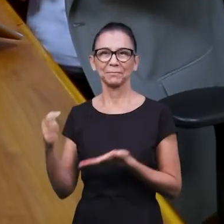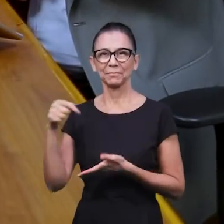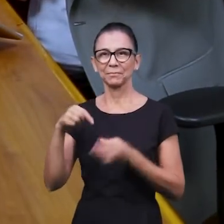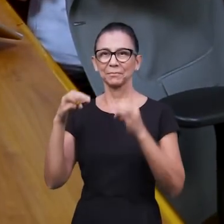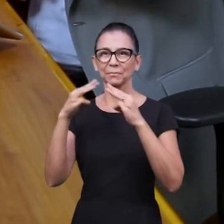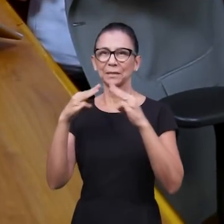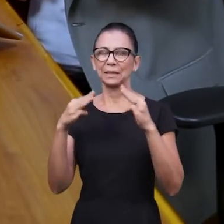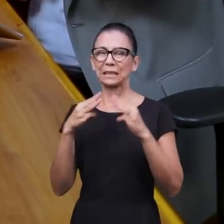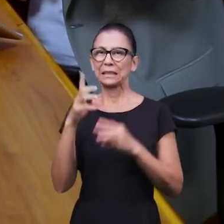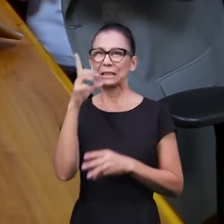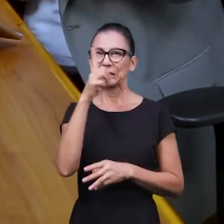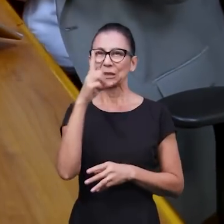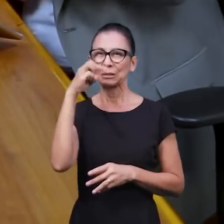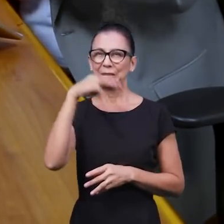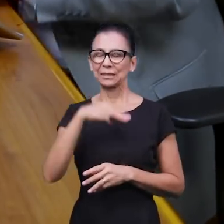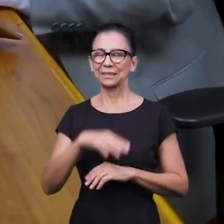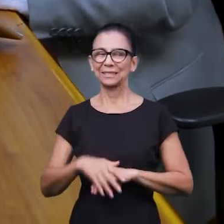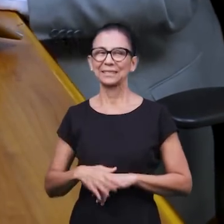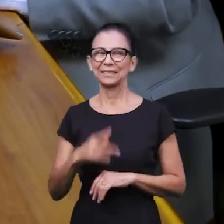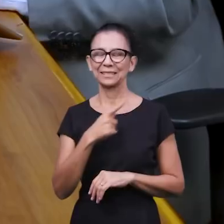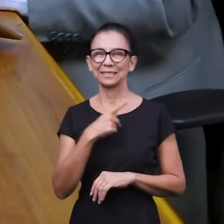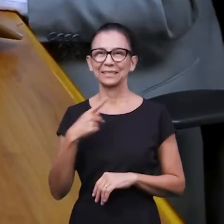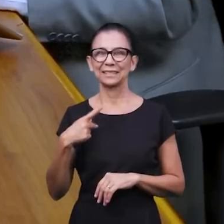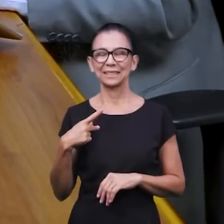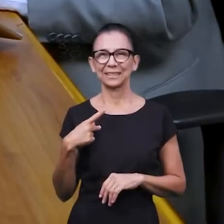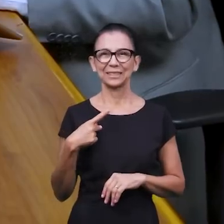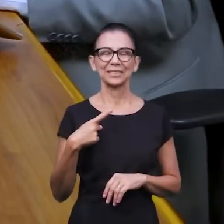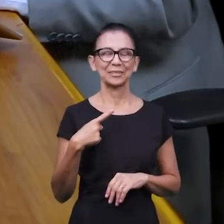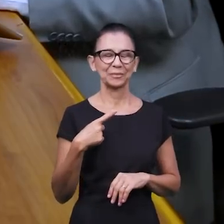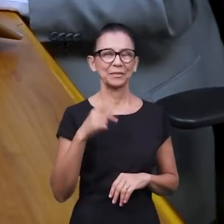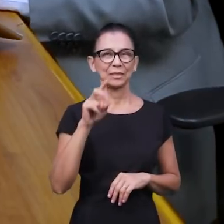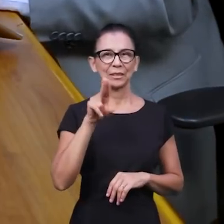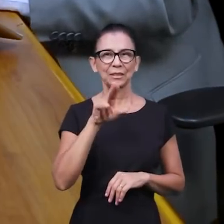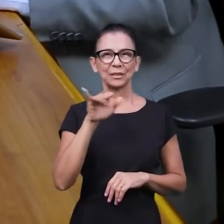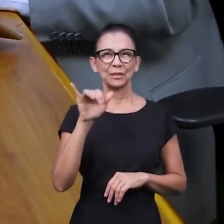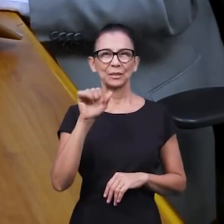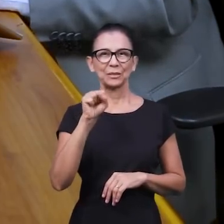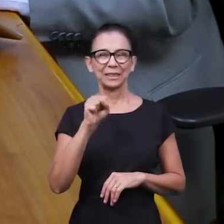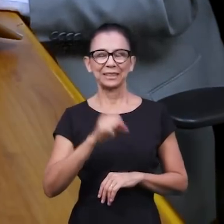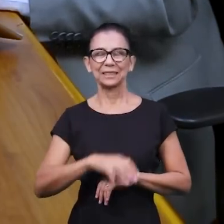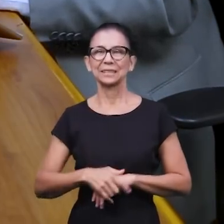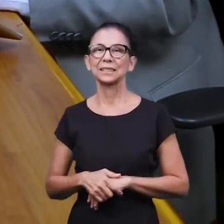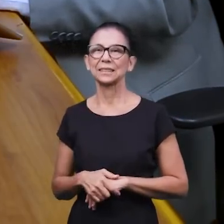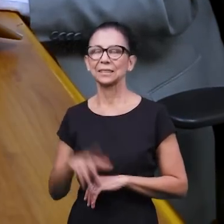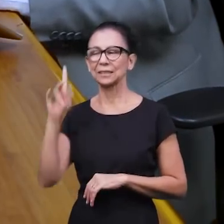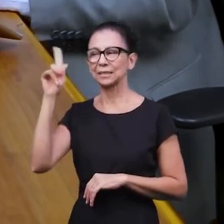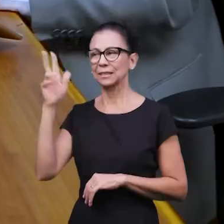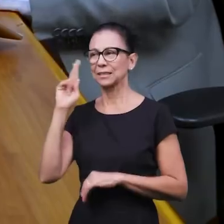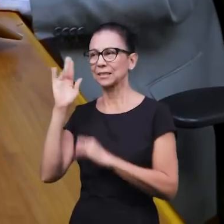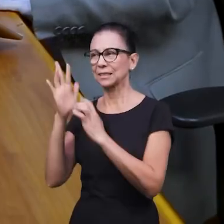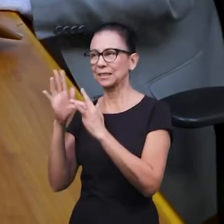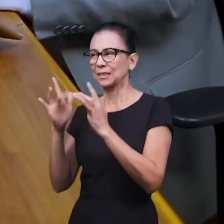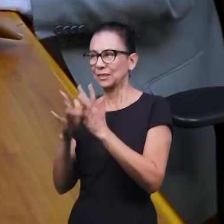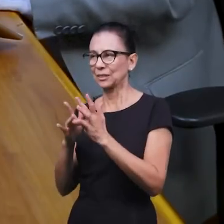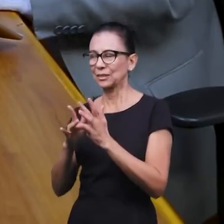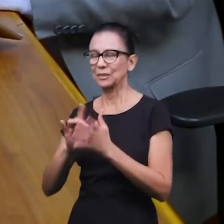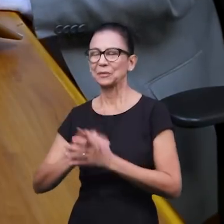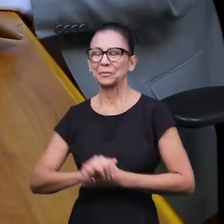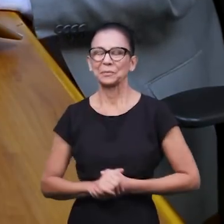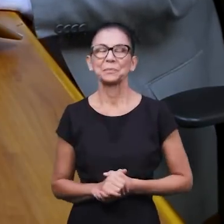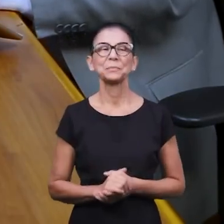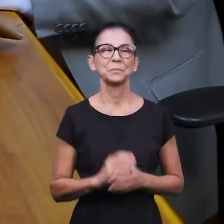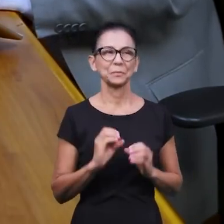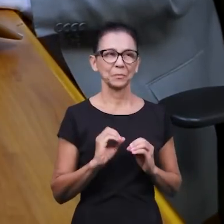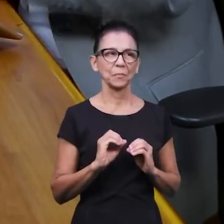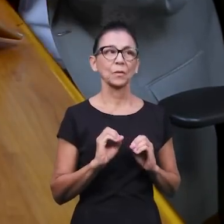aqui no Manaim de Domingos Martins, o pastor Luiz Eugênio. Luiz, seja bem-vindo, a paz do Senhor. Paz do Senhor a todos. Mais uma vez, obrigado pelo convite aí. Estamos